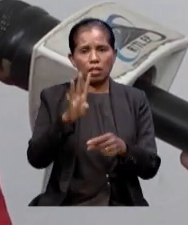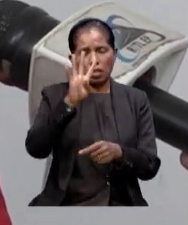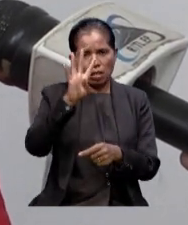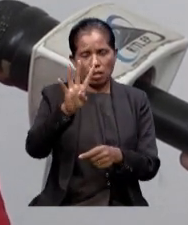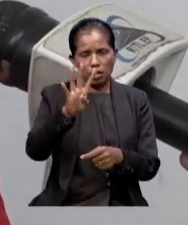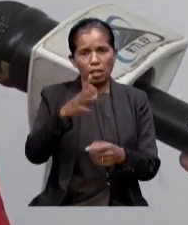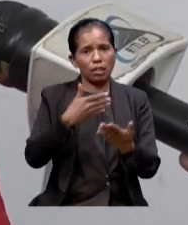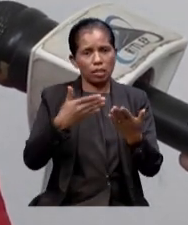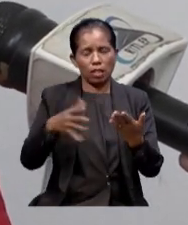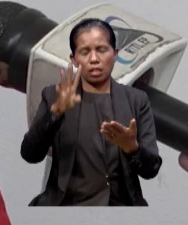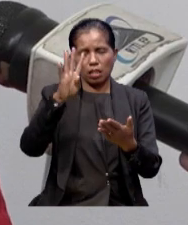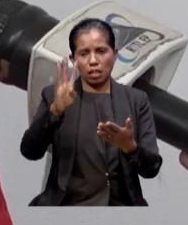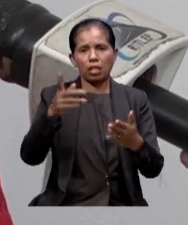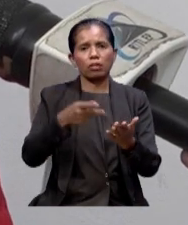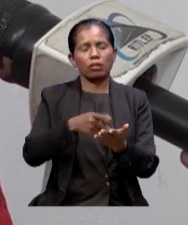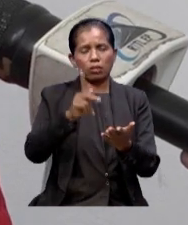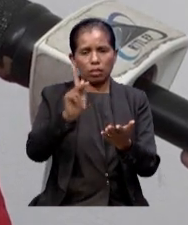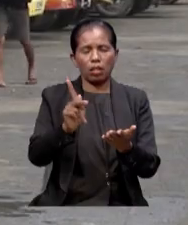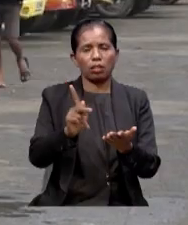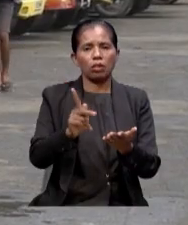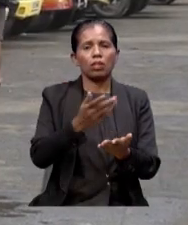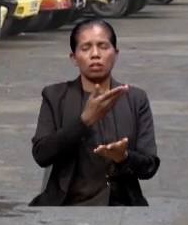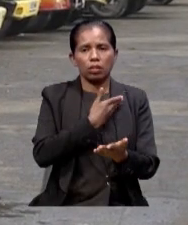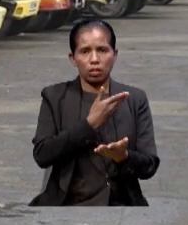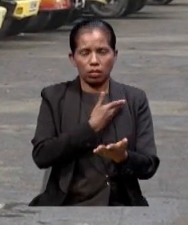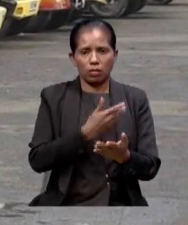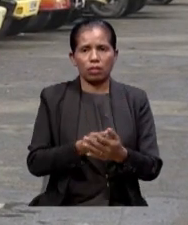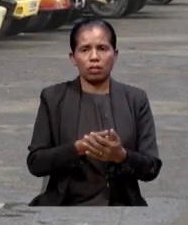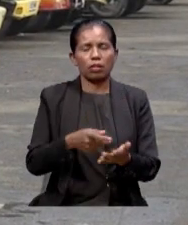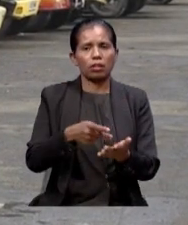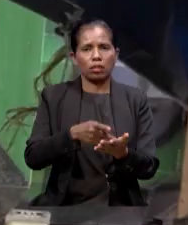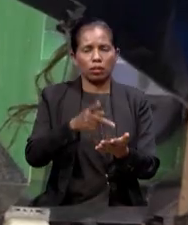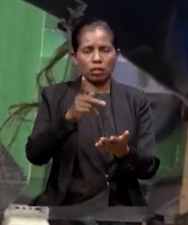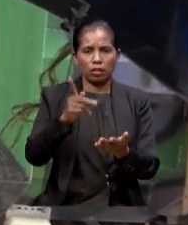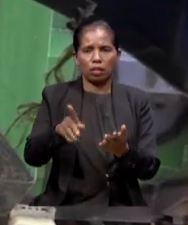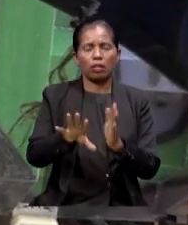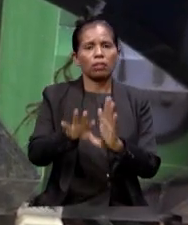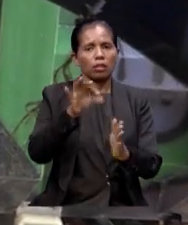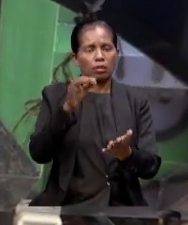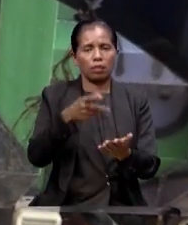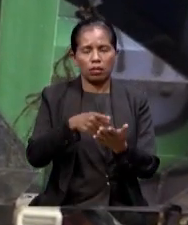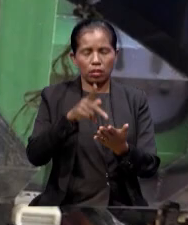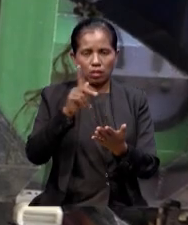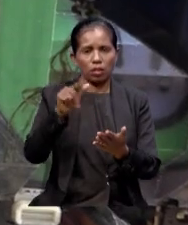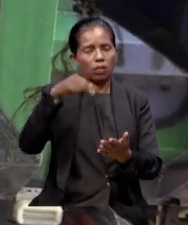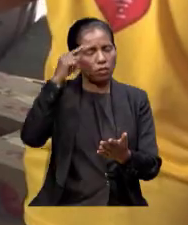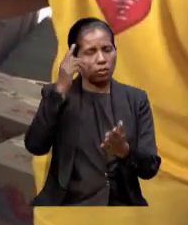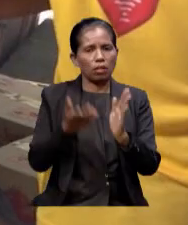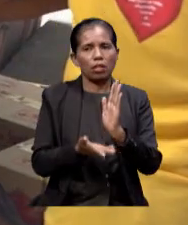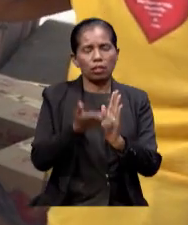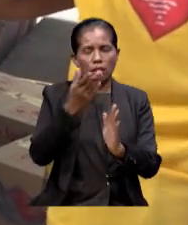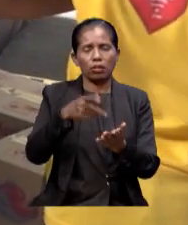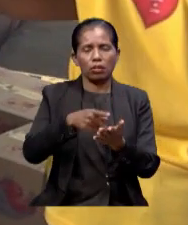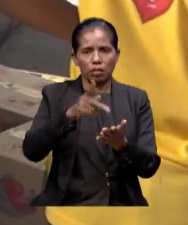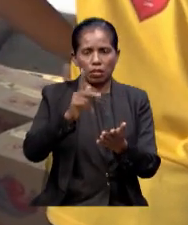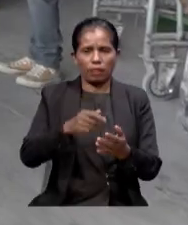maka faz parte da taxa imposto seletivo rodi governo hasa taxa hirakne.